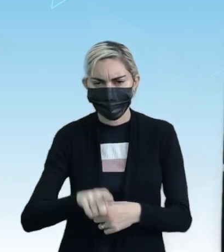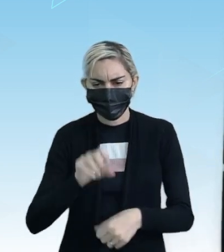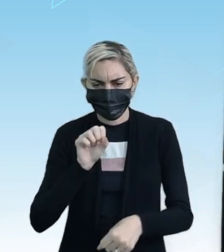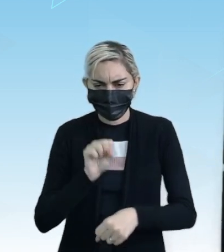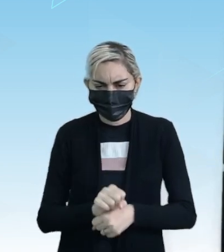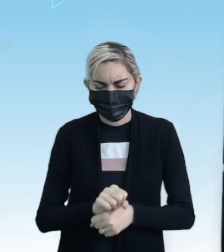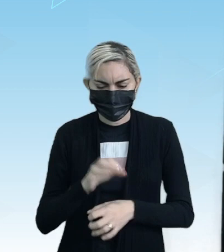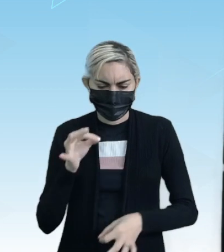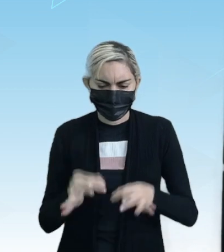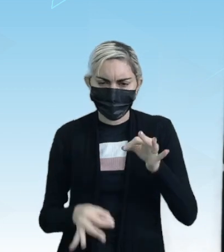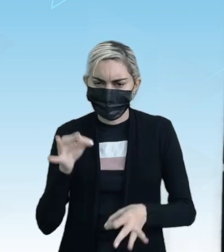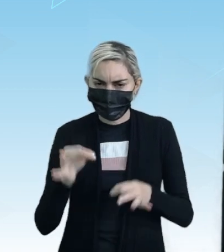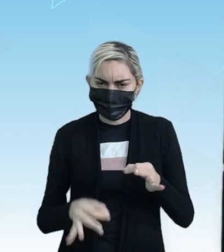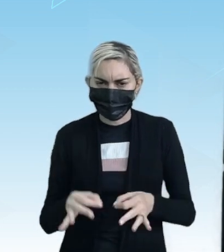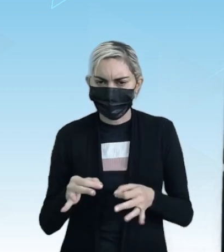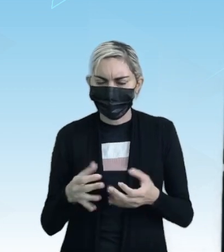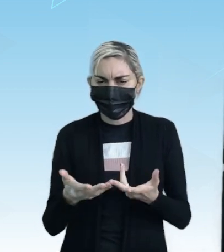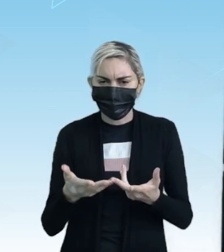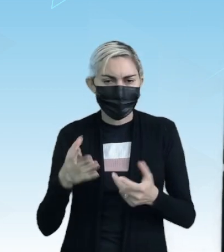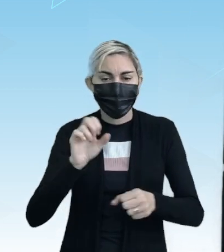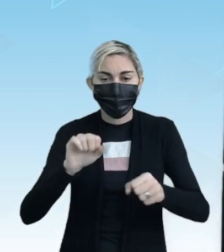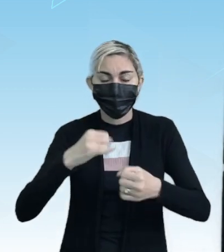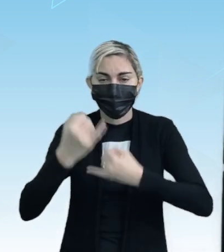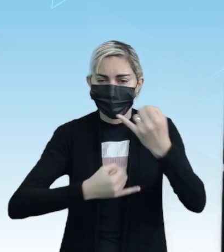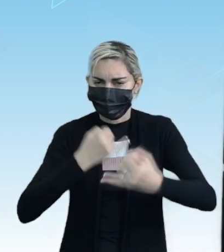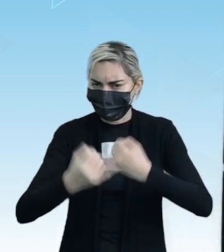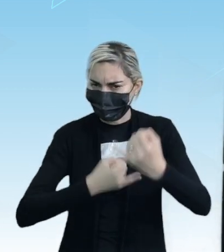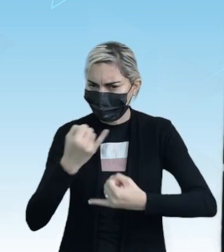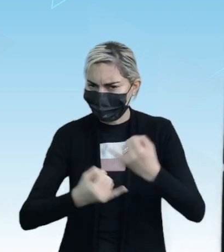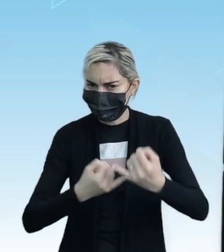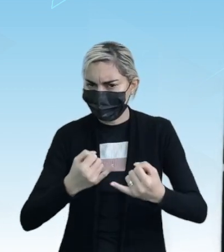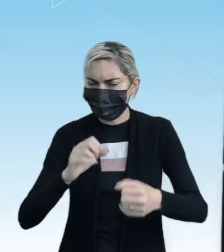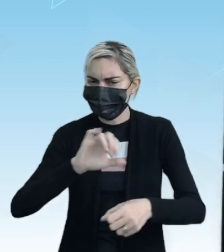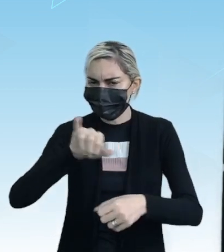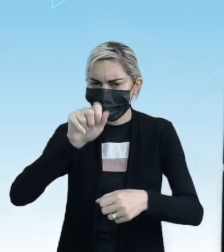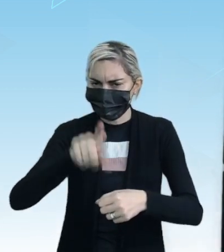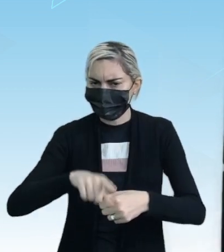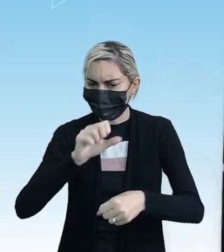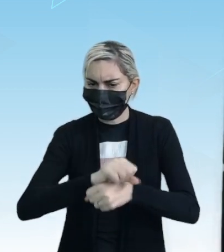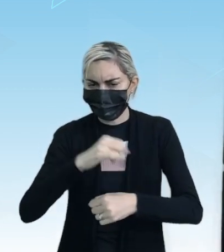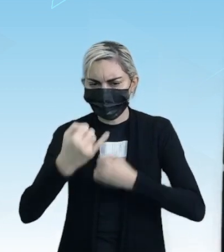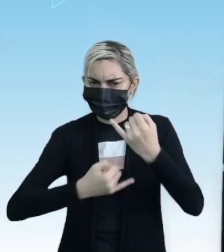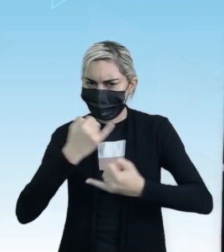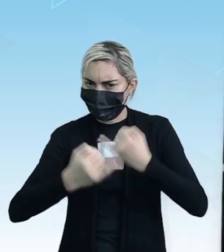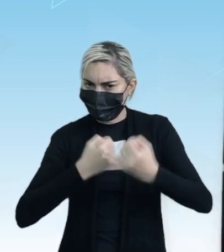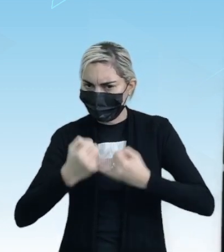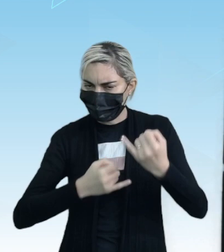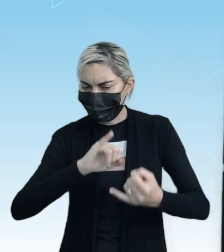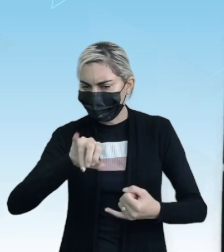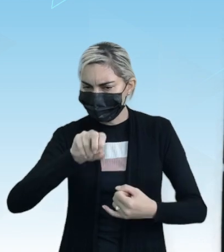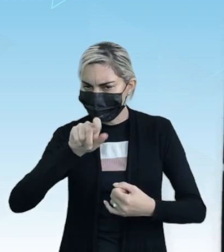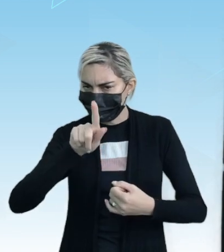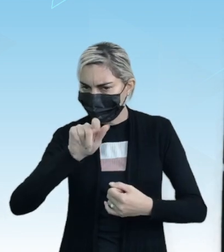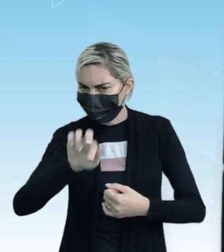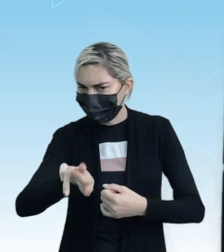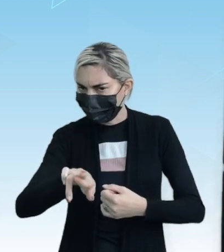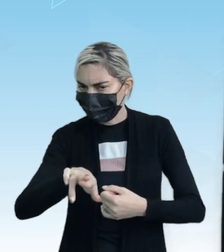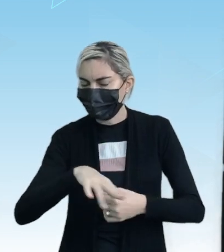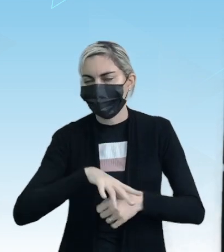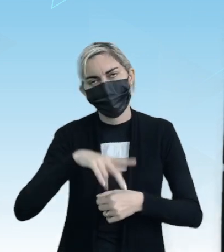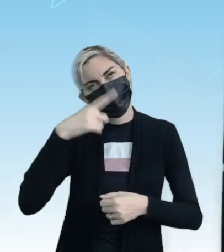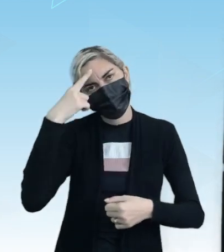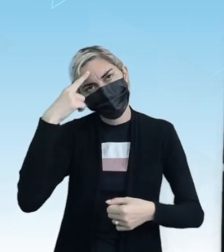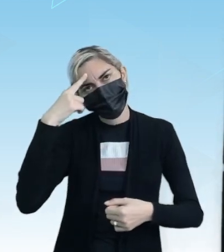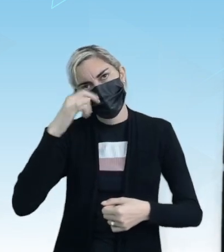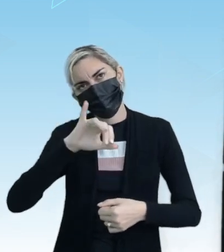de jogar. Então, José parou de jogar, pressupõe-se que José jogava.